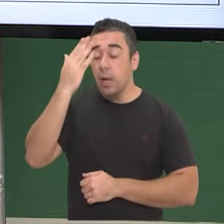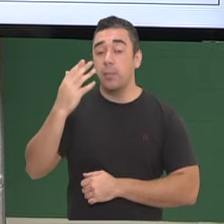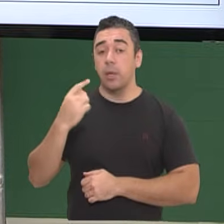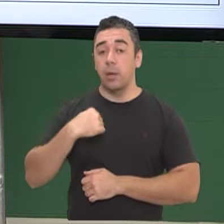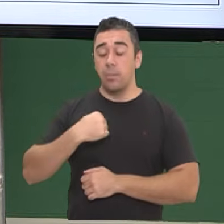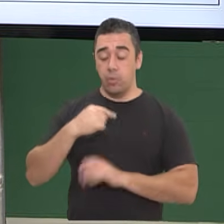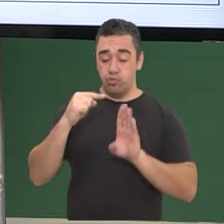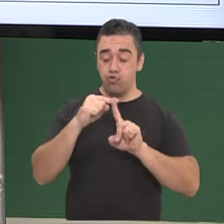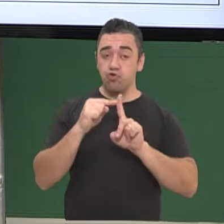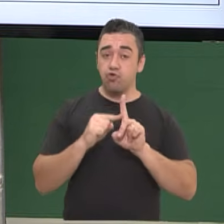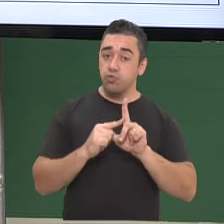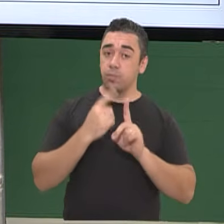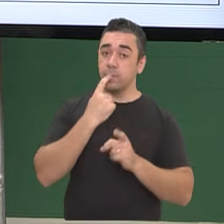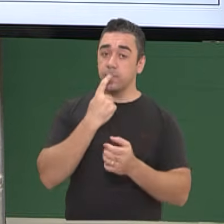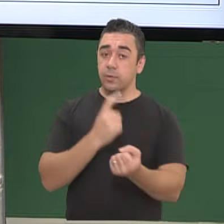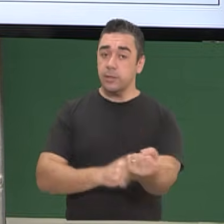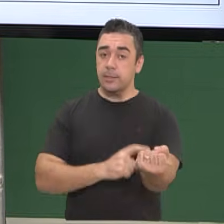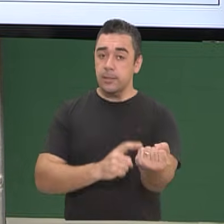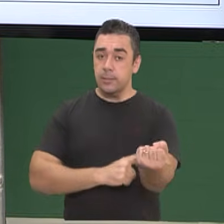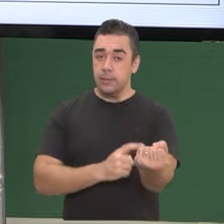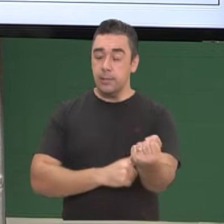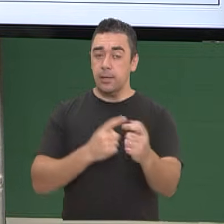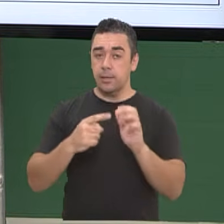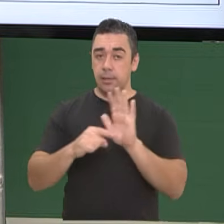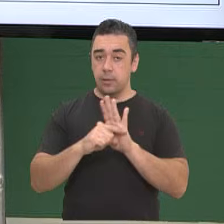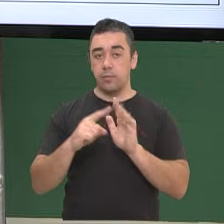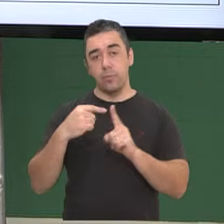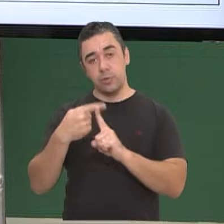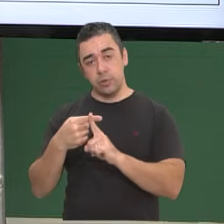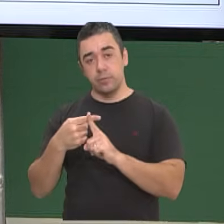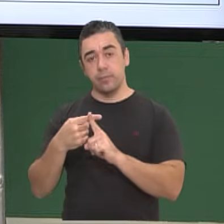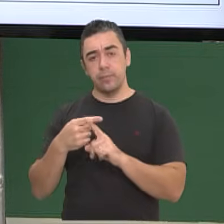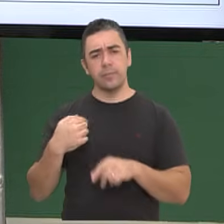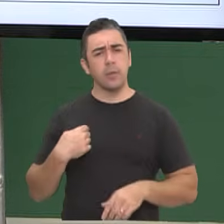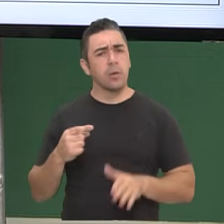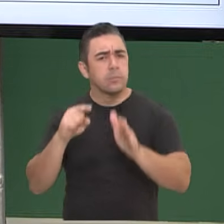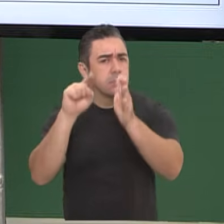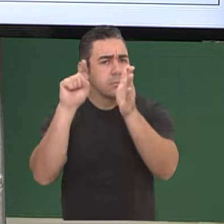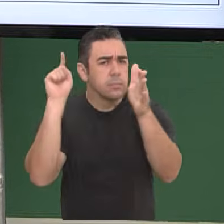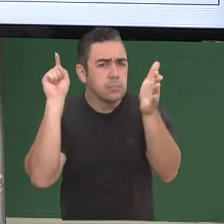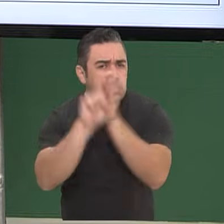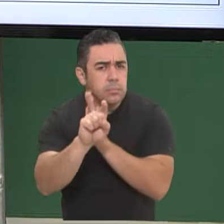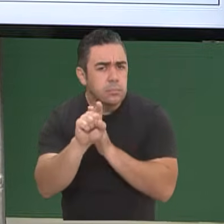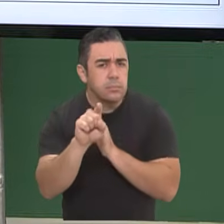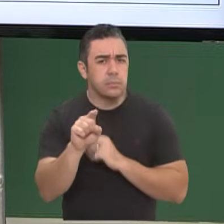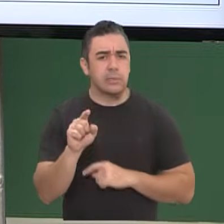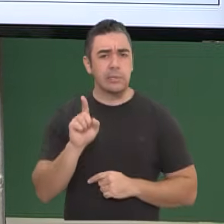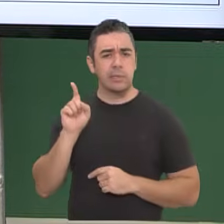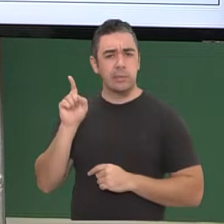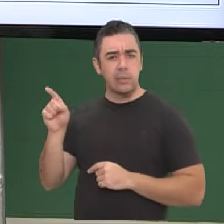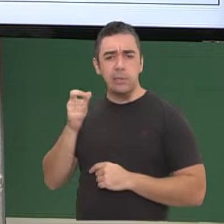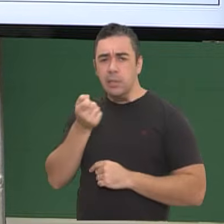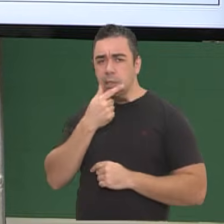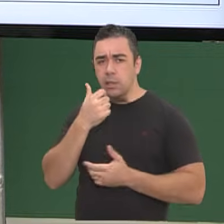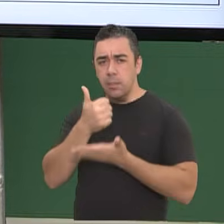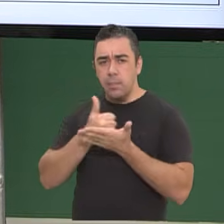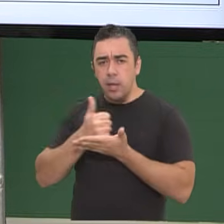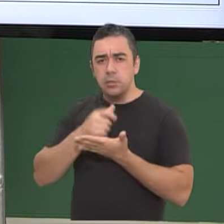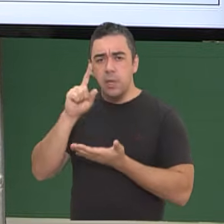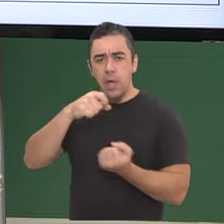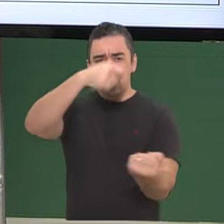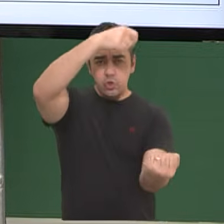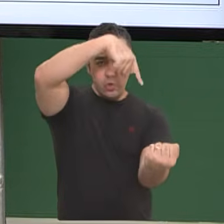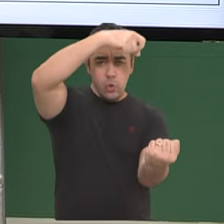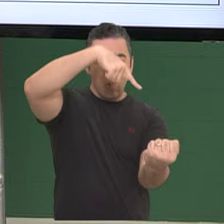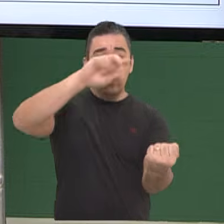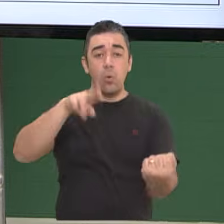até 72 horas após o parto, senão não funciona mais. E aqui uma pergunta, gente. Esse medicamento, ele é um soro ou é uma